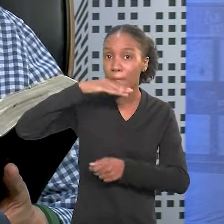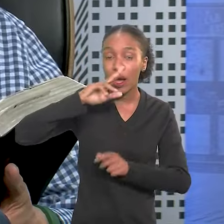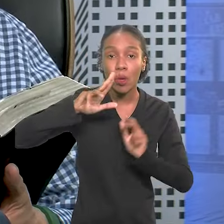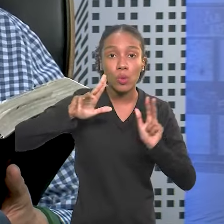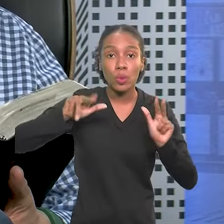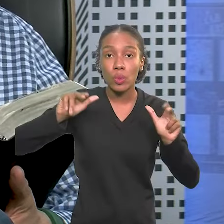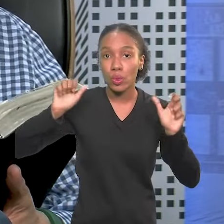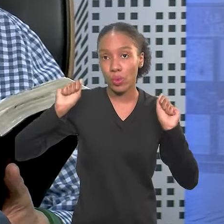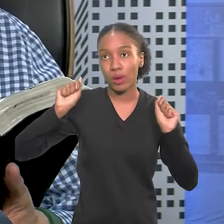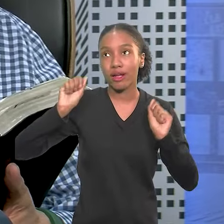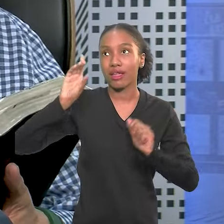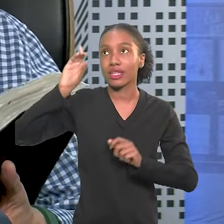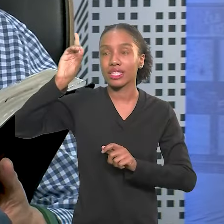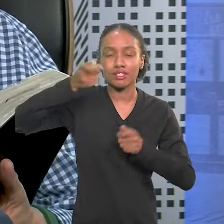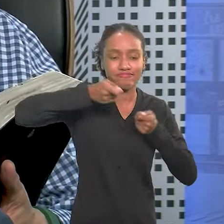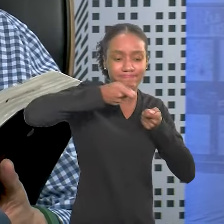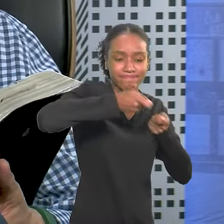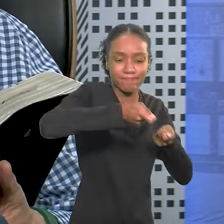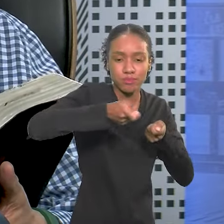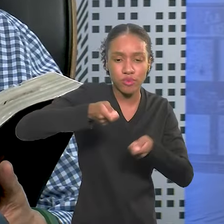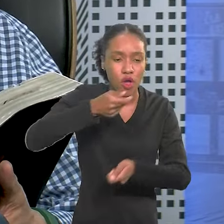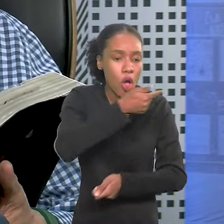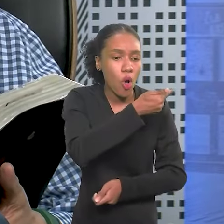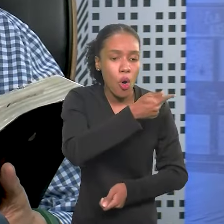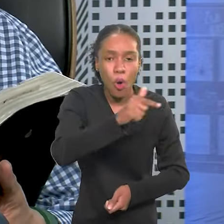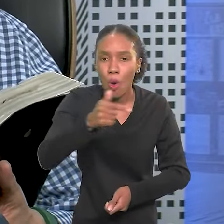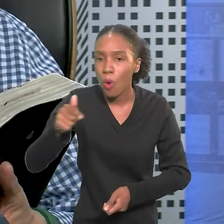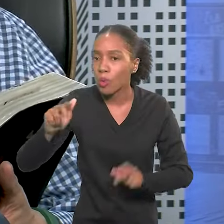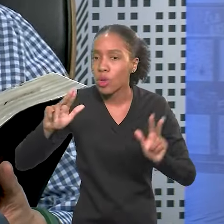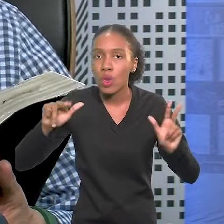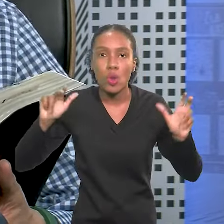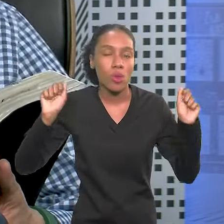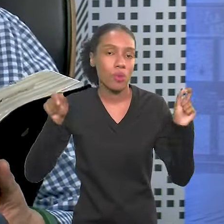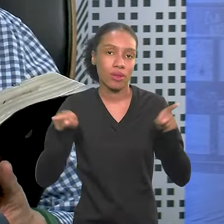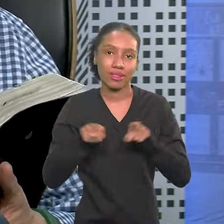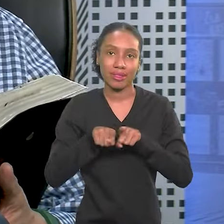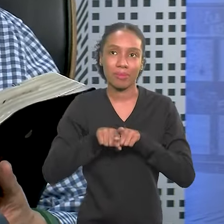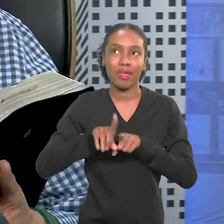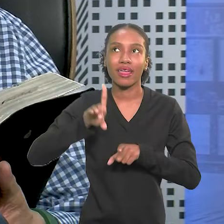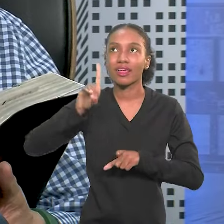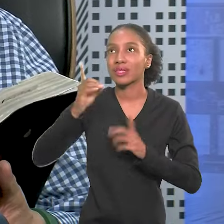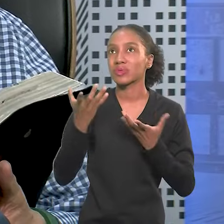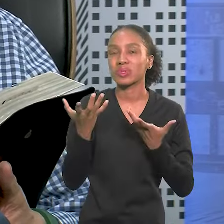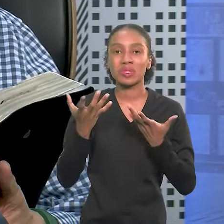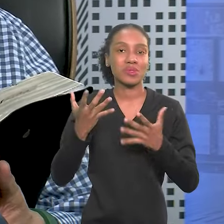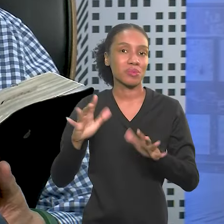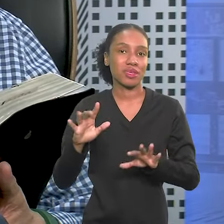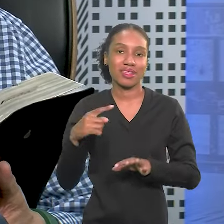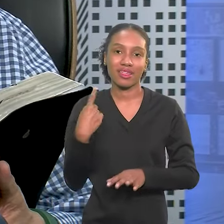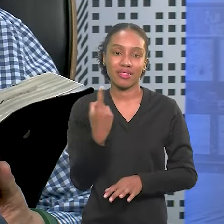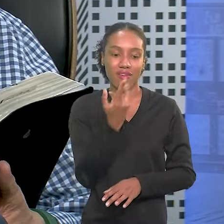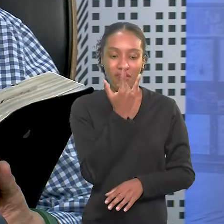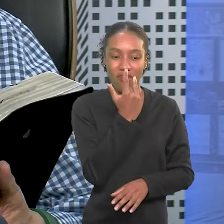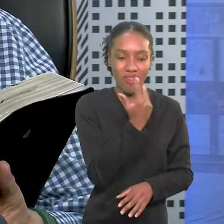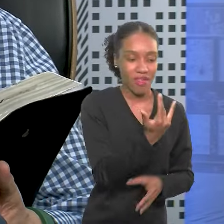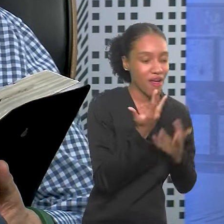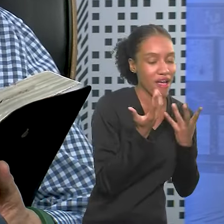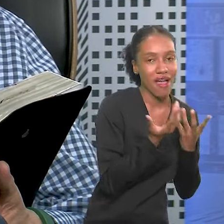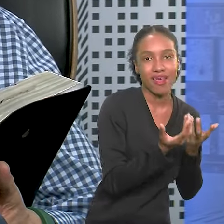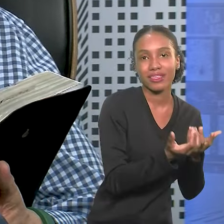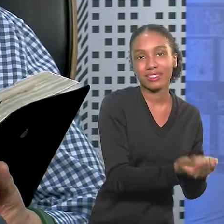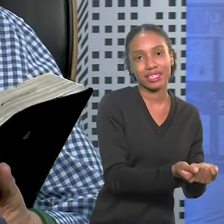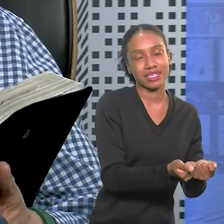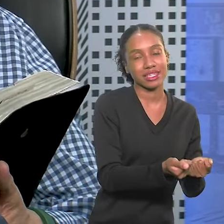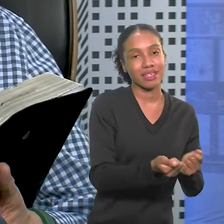mal então do mesmo jeito que Deus não deseja o mal para ninguém né nem para si mesmo e não vai desejar isso para mim e para você